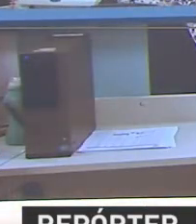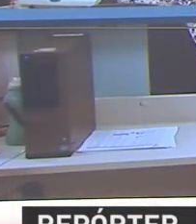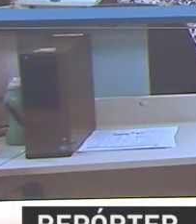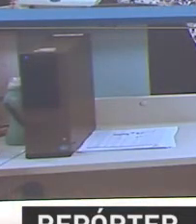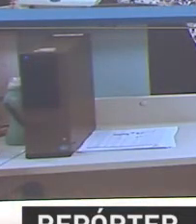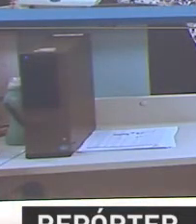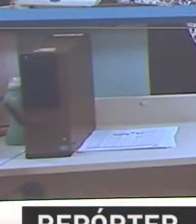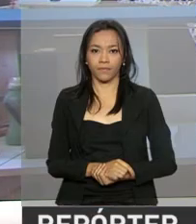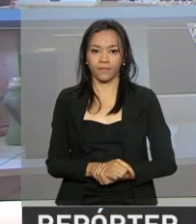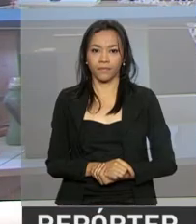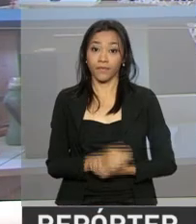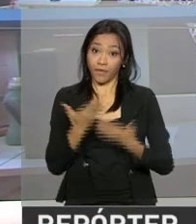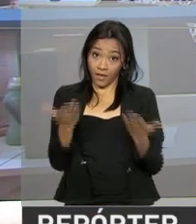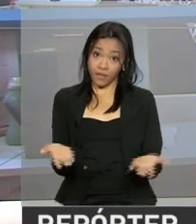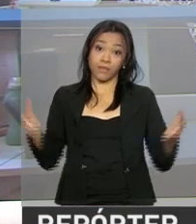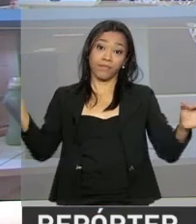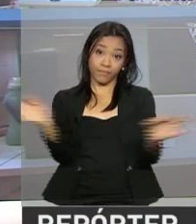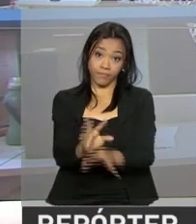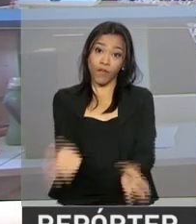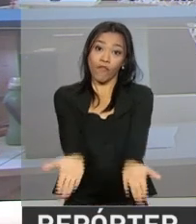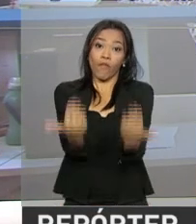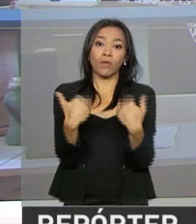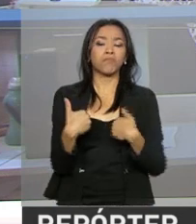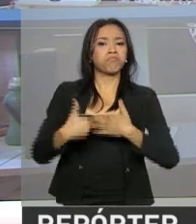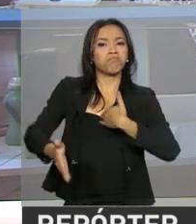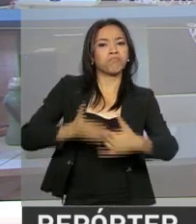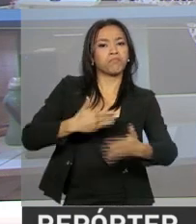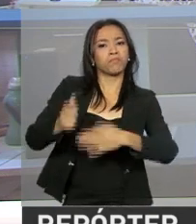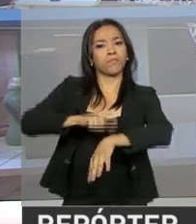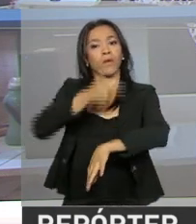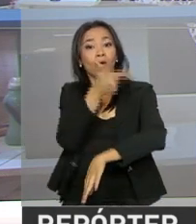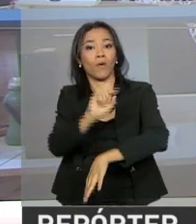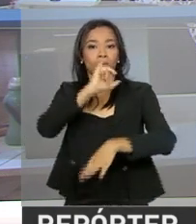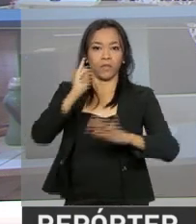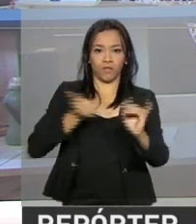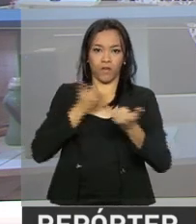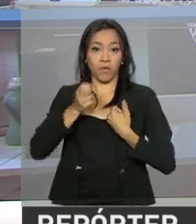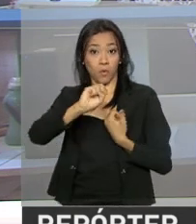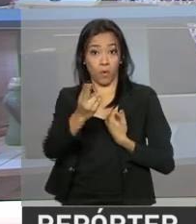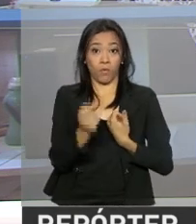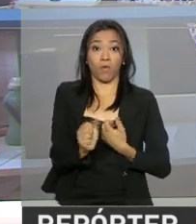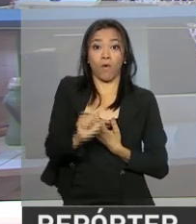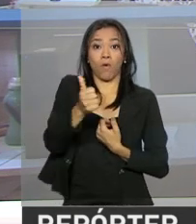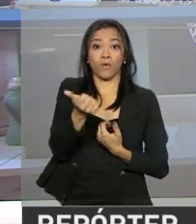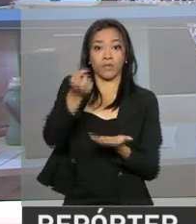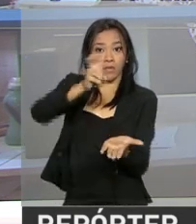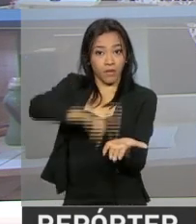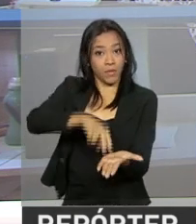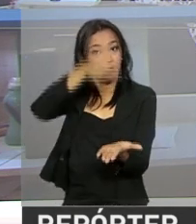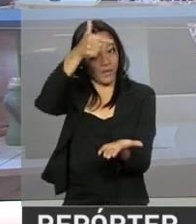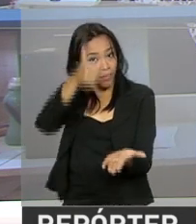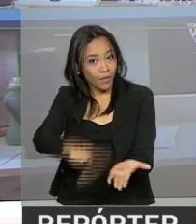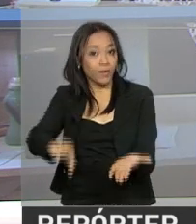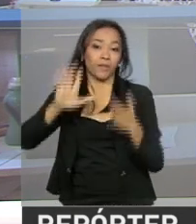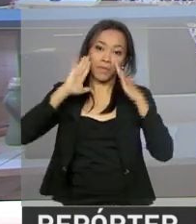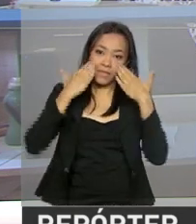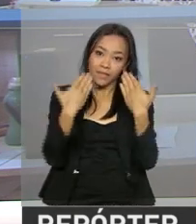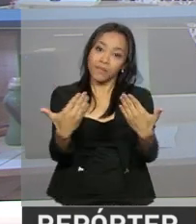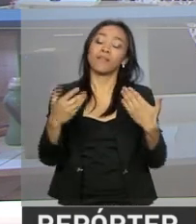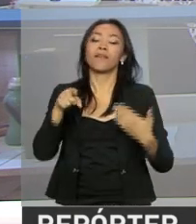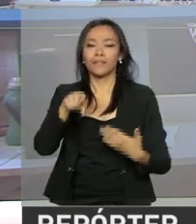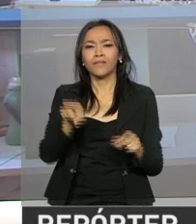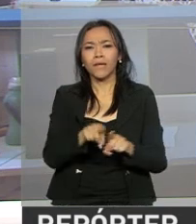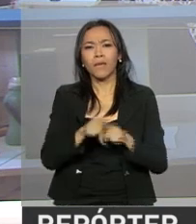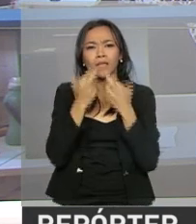e esta edição termina aqui voltamos a qualquer momento com outras informações o às 11 da manhã com mais um repórter nbr